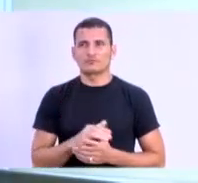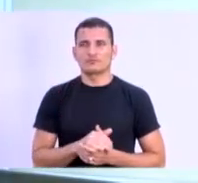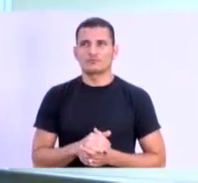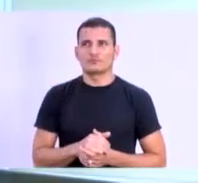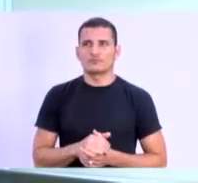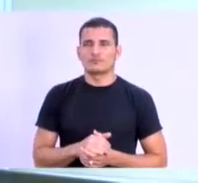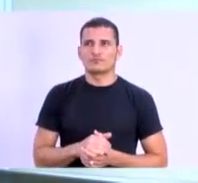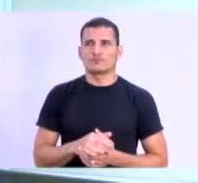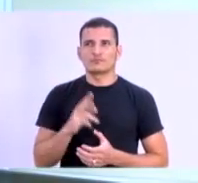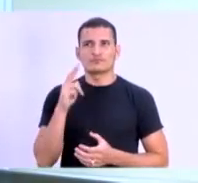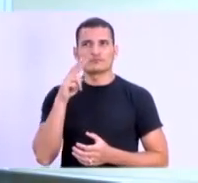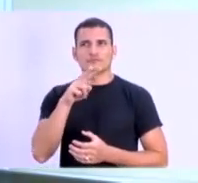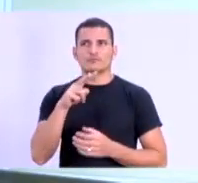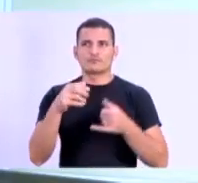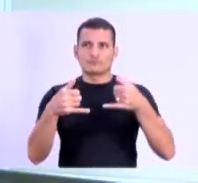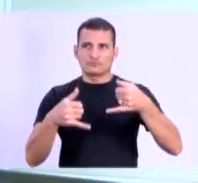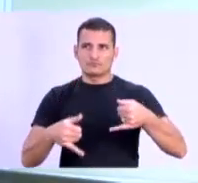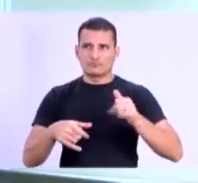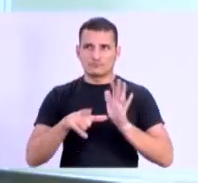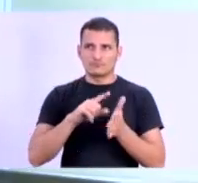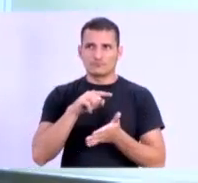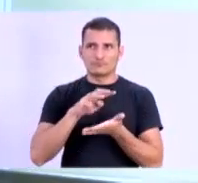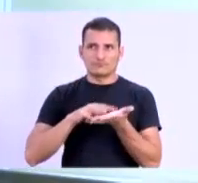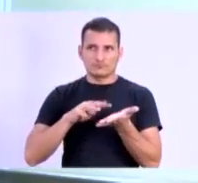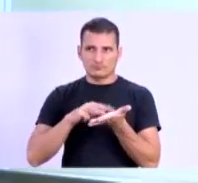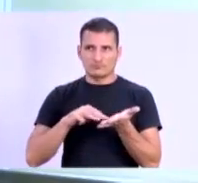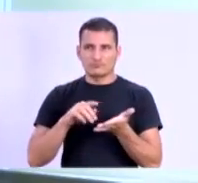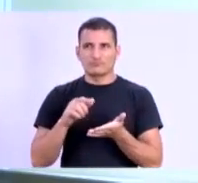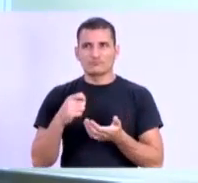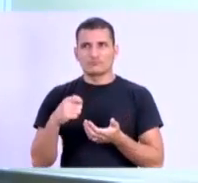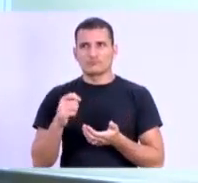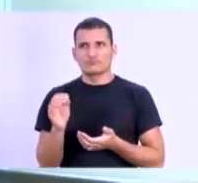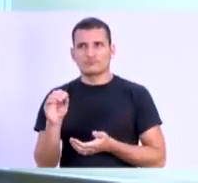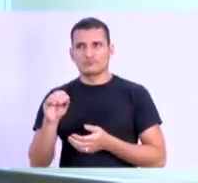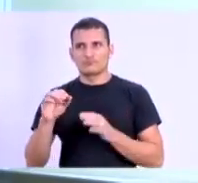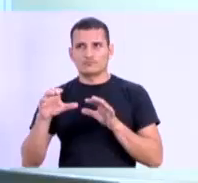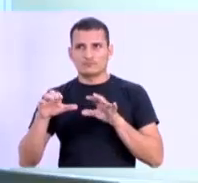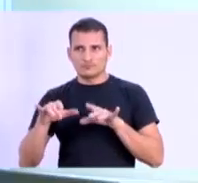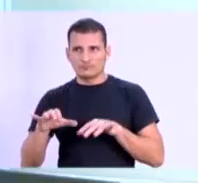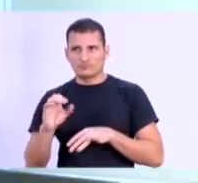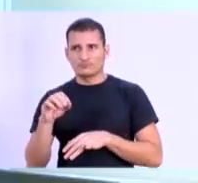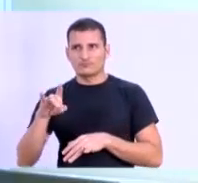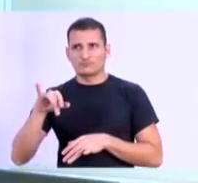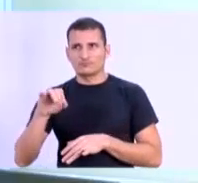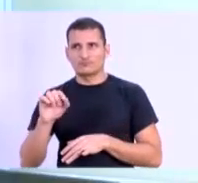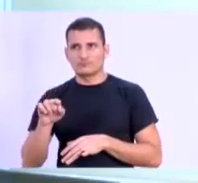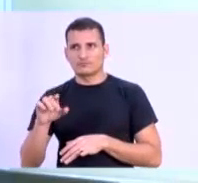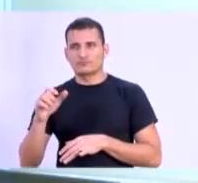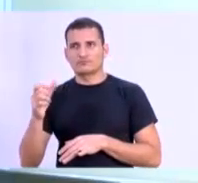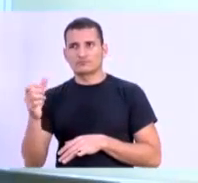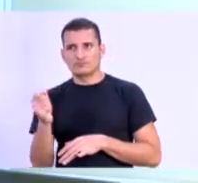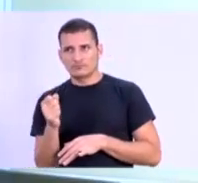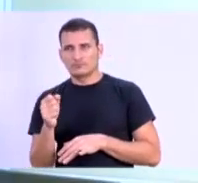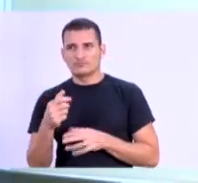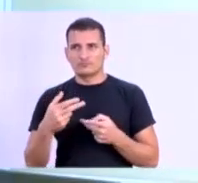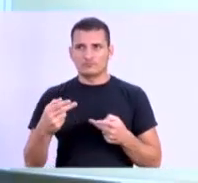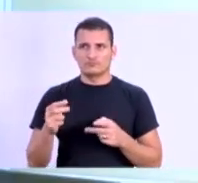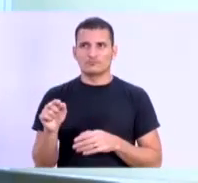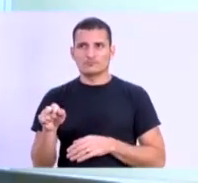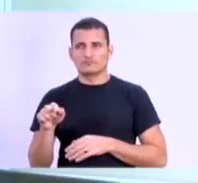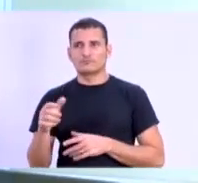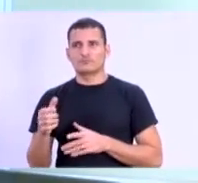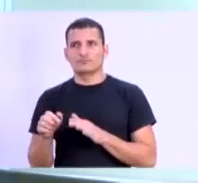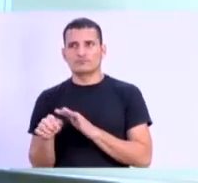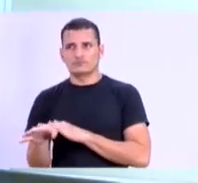meu código anterior, para eu chamar o método sacar, eu tive que ir lá no código.sacar, objeto.depositar. Eu